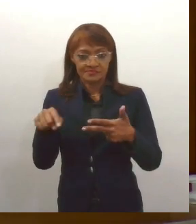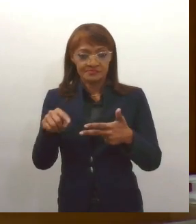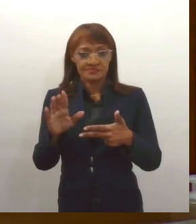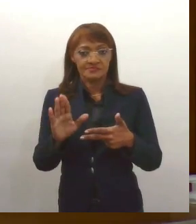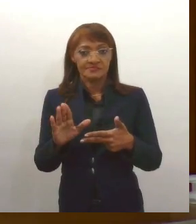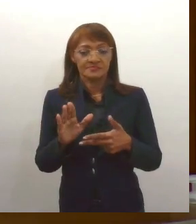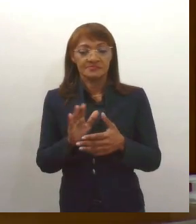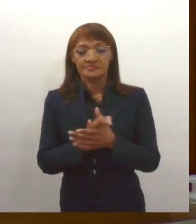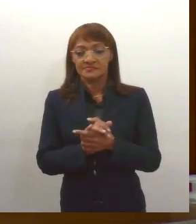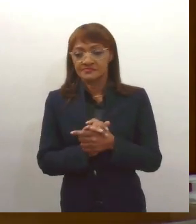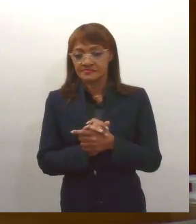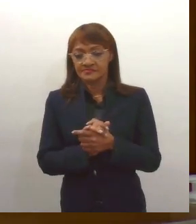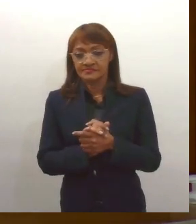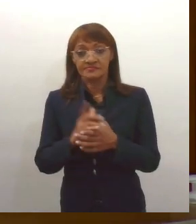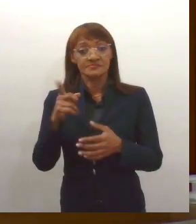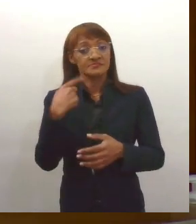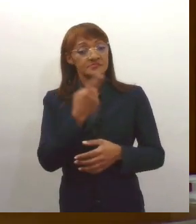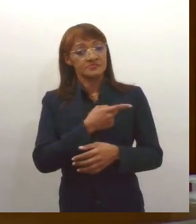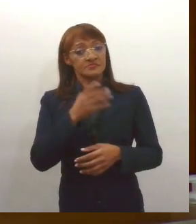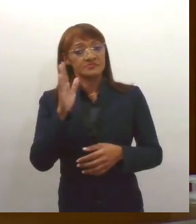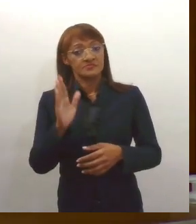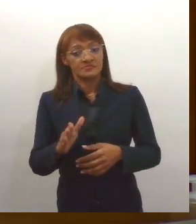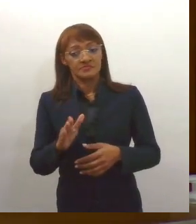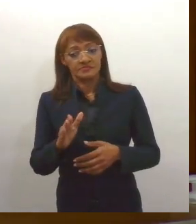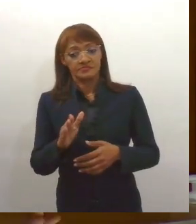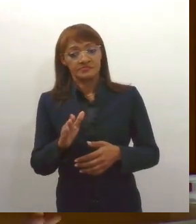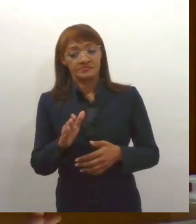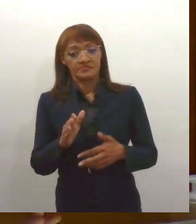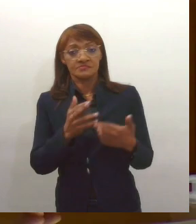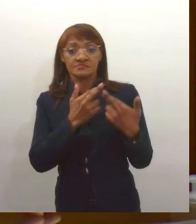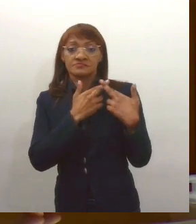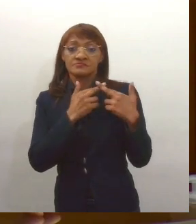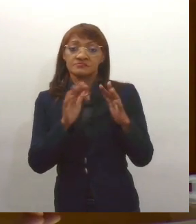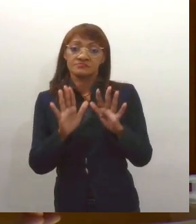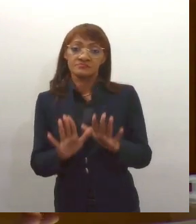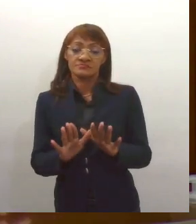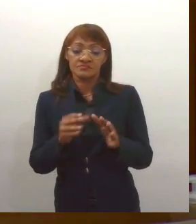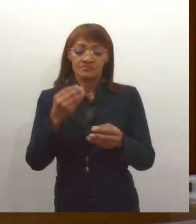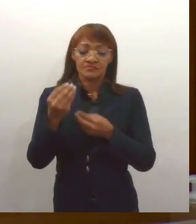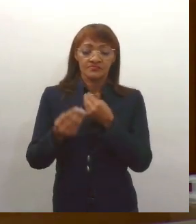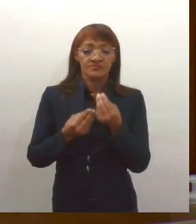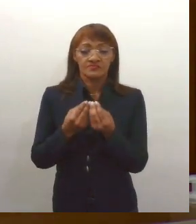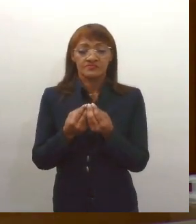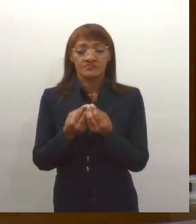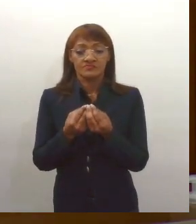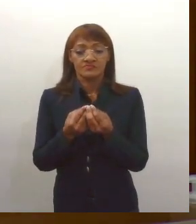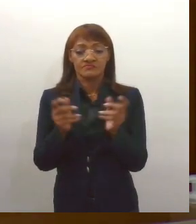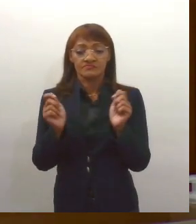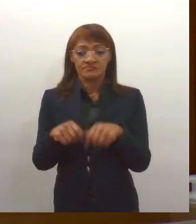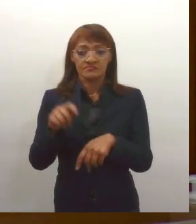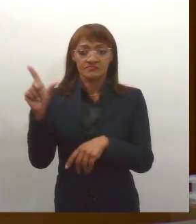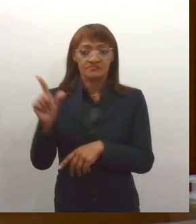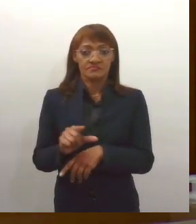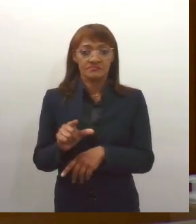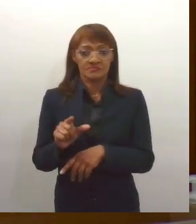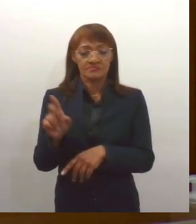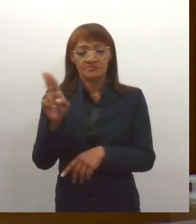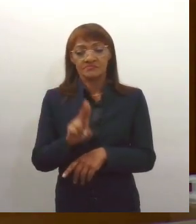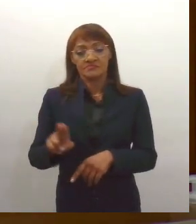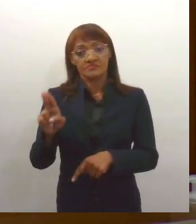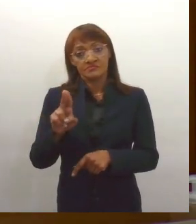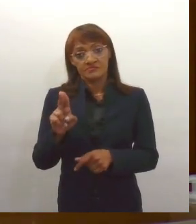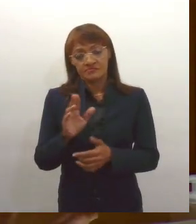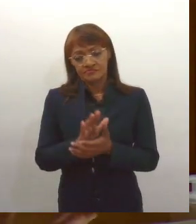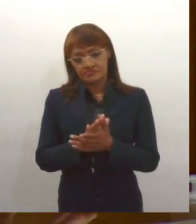minorar aí o transporte o custo do transporte para as Universidades é por isso que as nossas subvenções a gente já